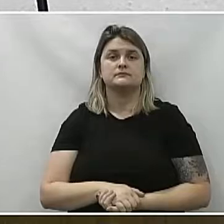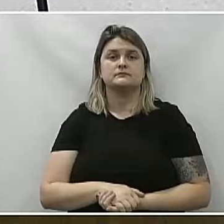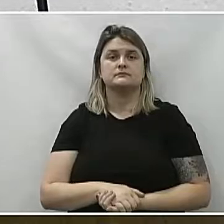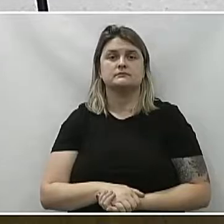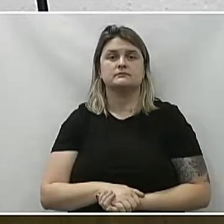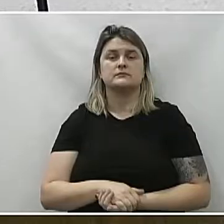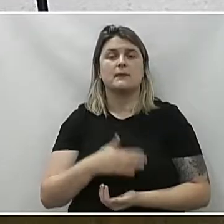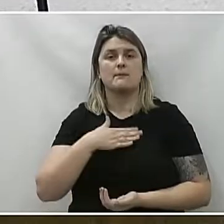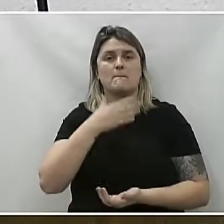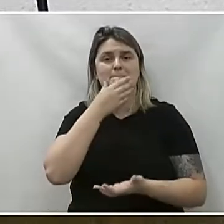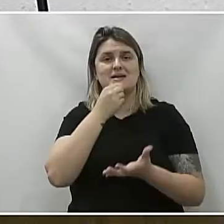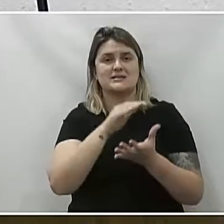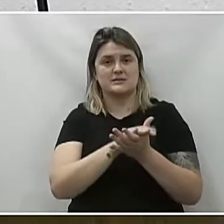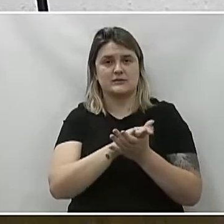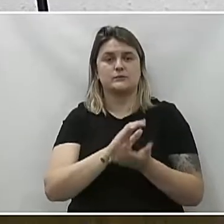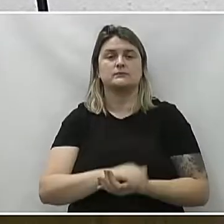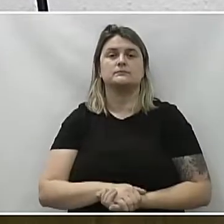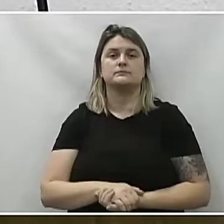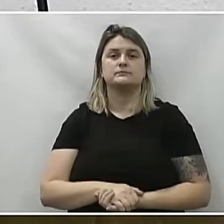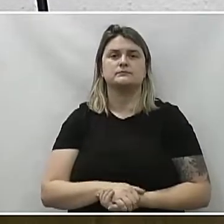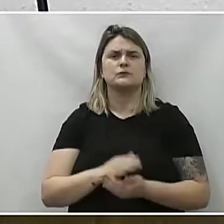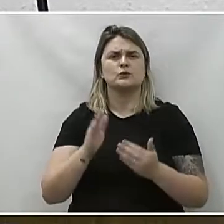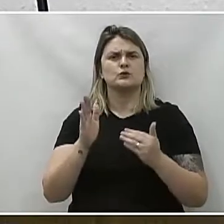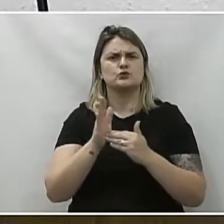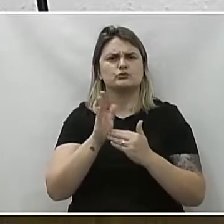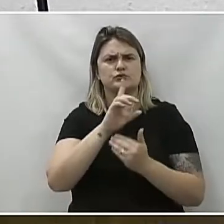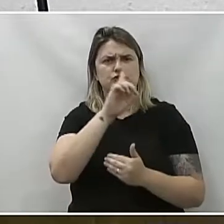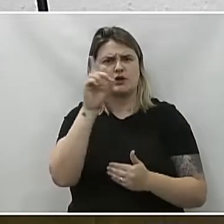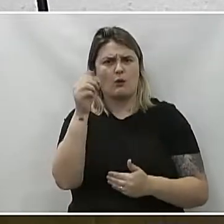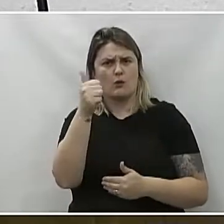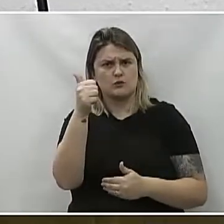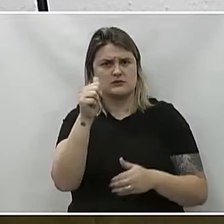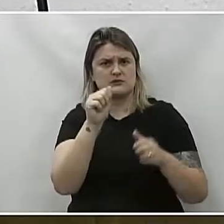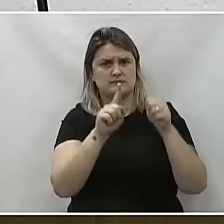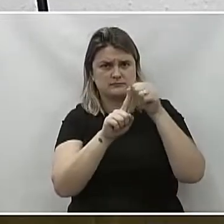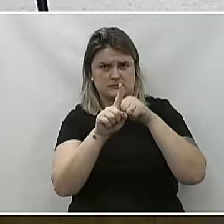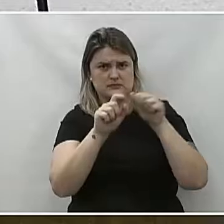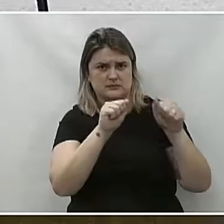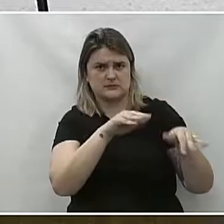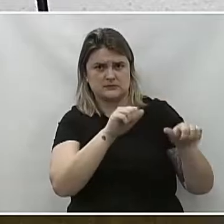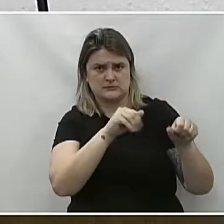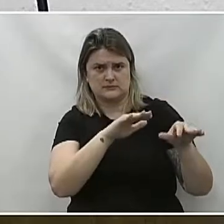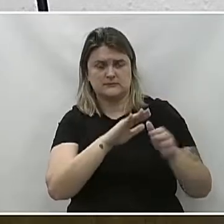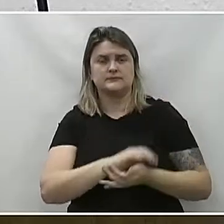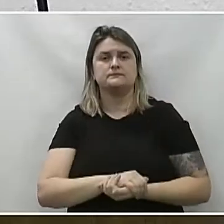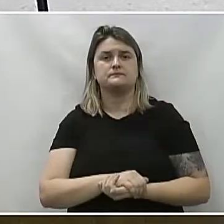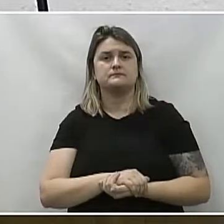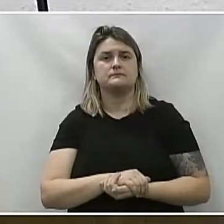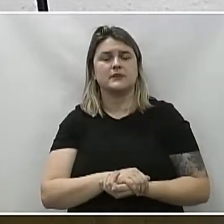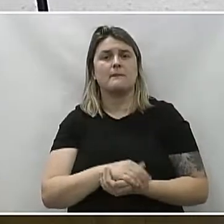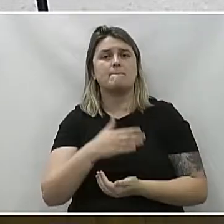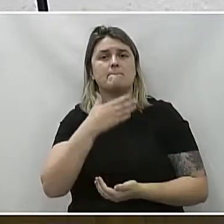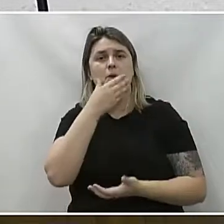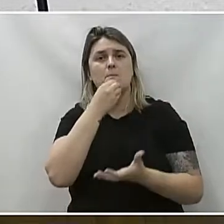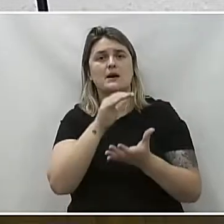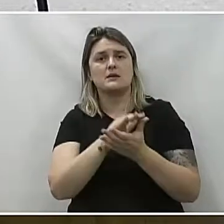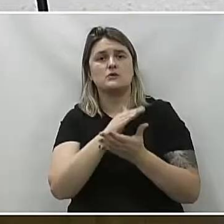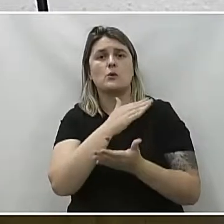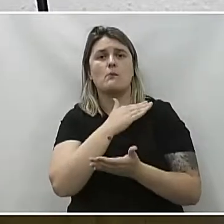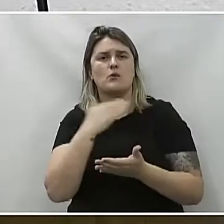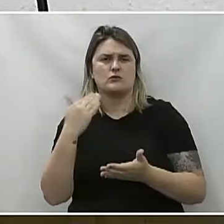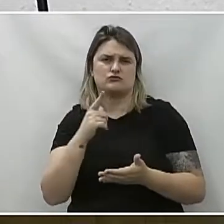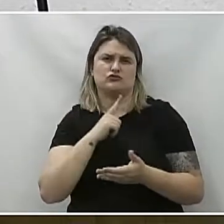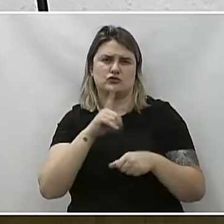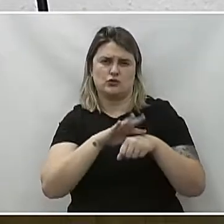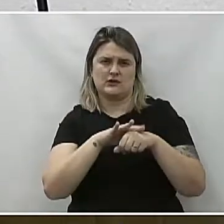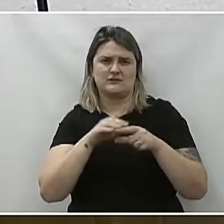sobre o meu esposo, na realidade. No último dia 11 de setembro, eu perdi o meu esposo para um câncer.